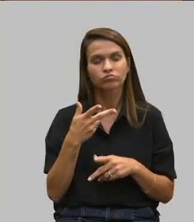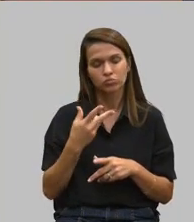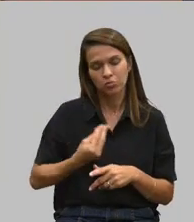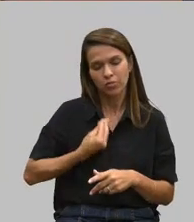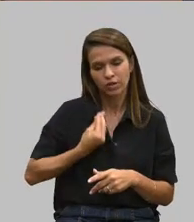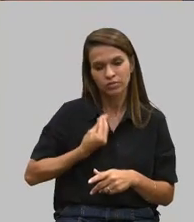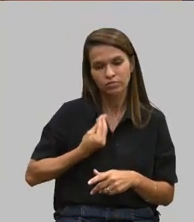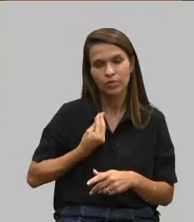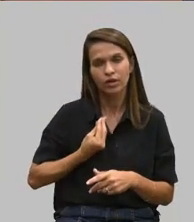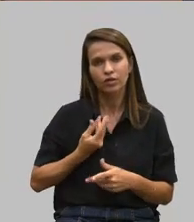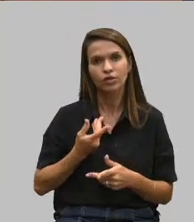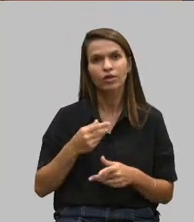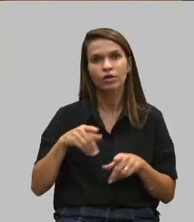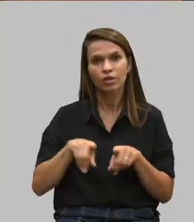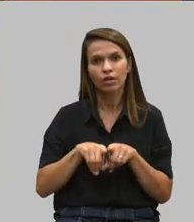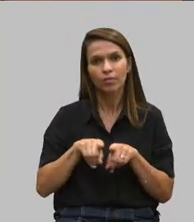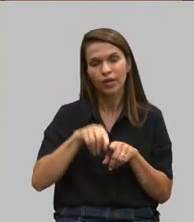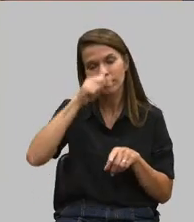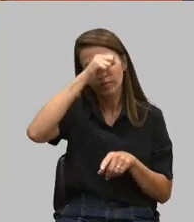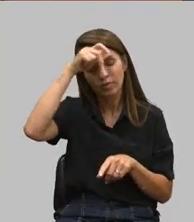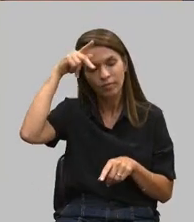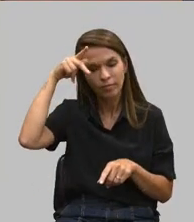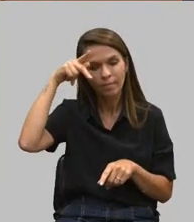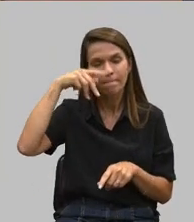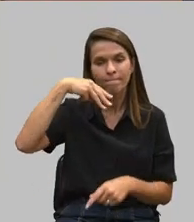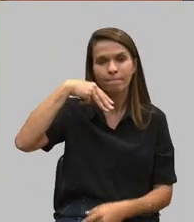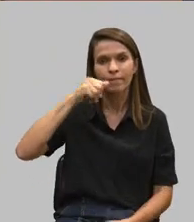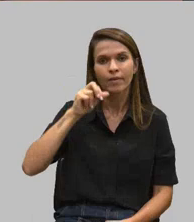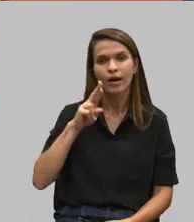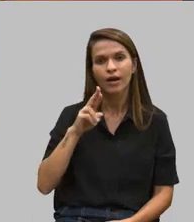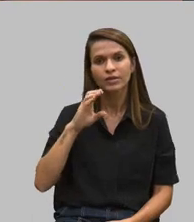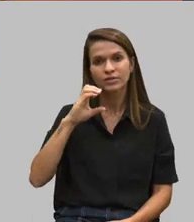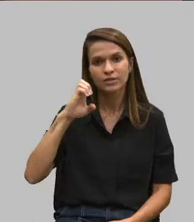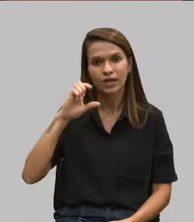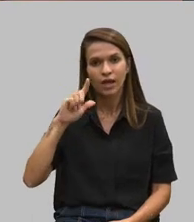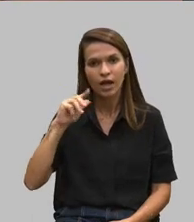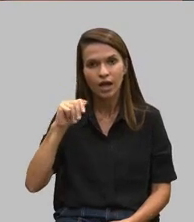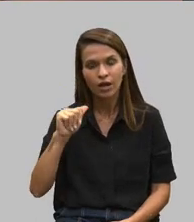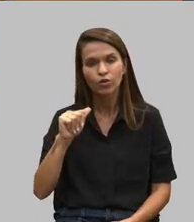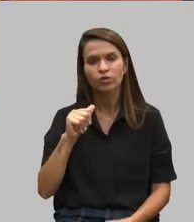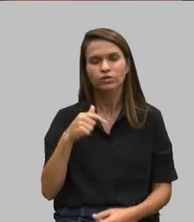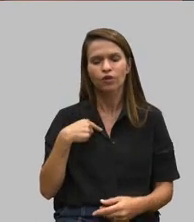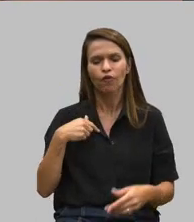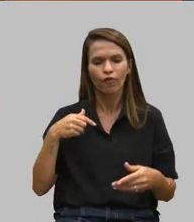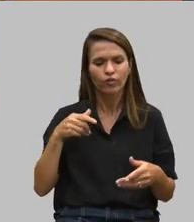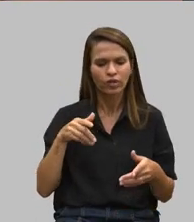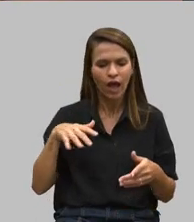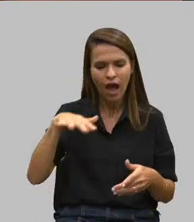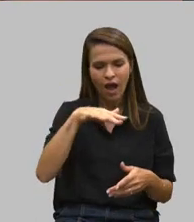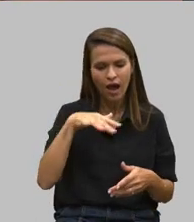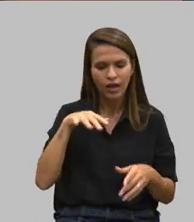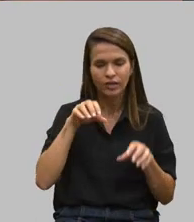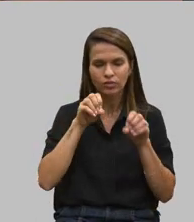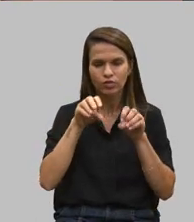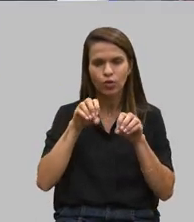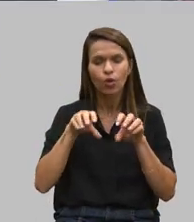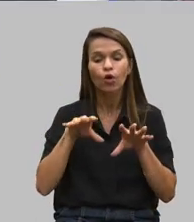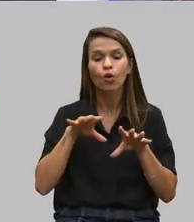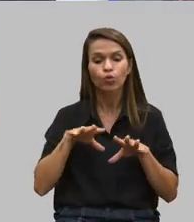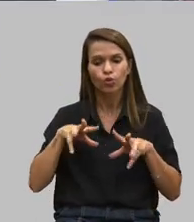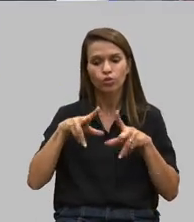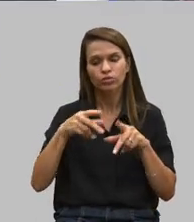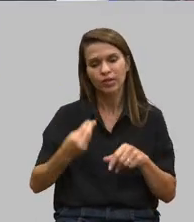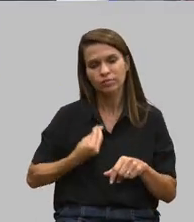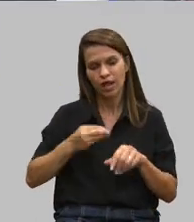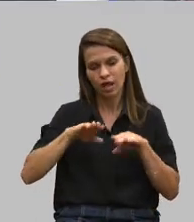prefeito Marcelo Leonardo que estão e todos o os superintendentes da educação todos que estão aqui na mesa em termos Gerais e só